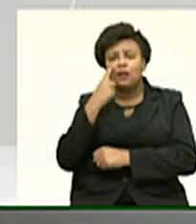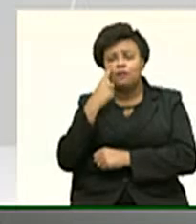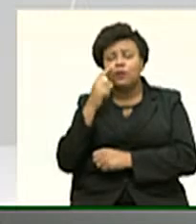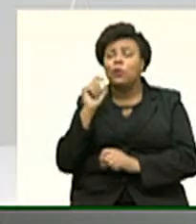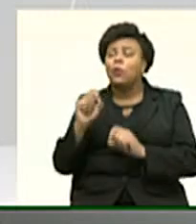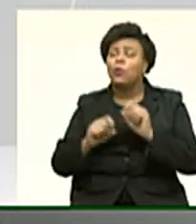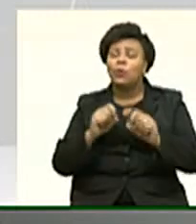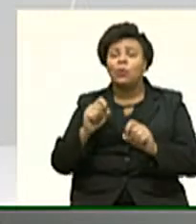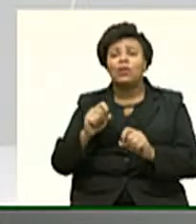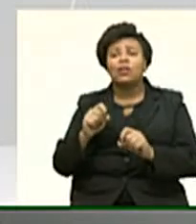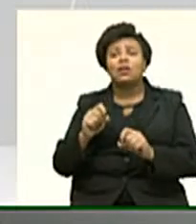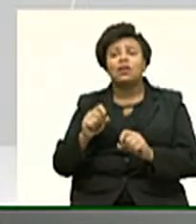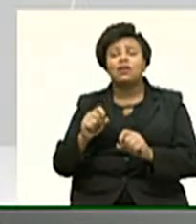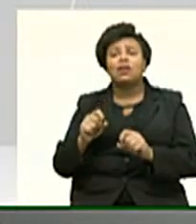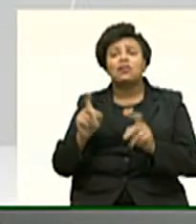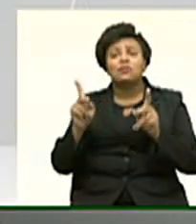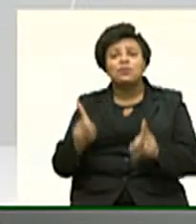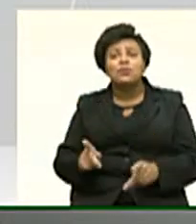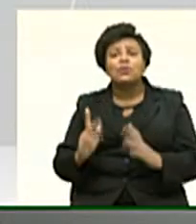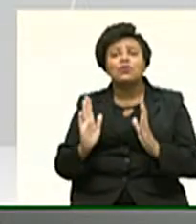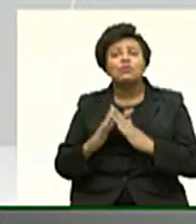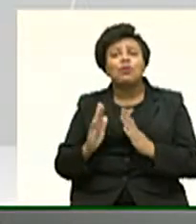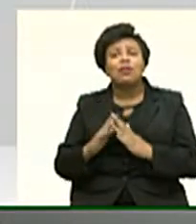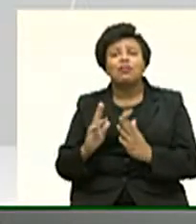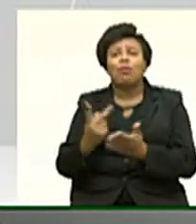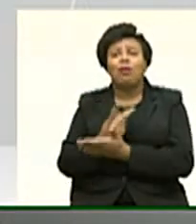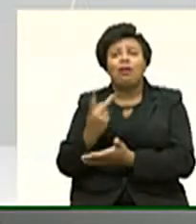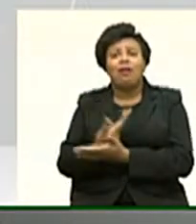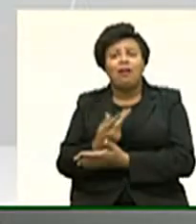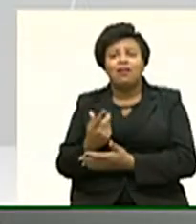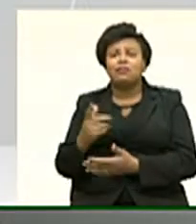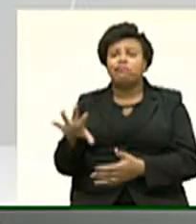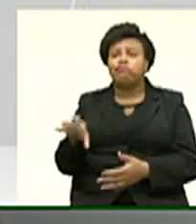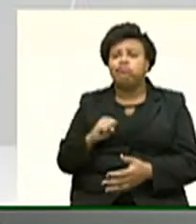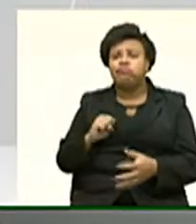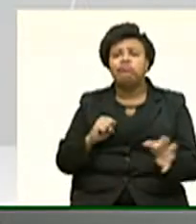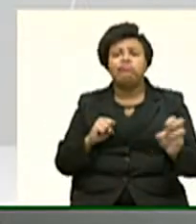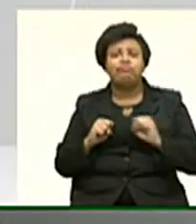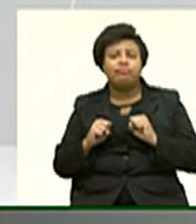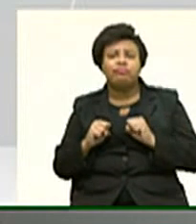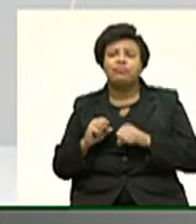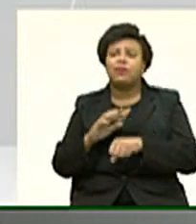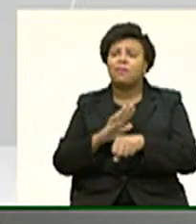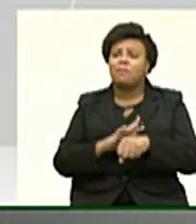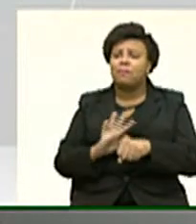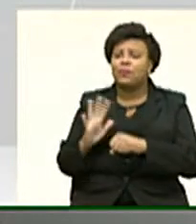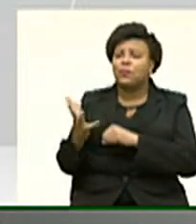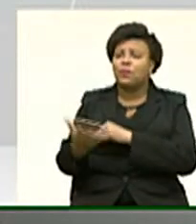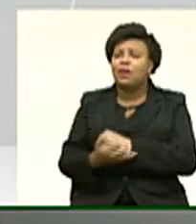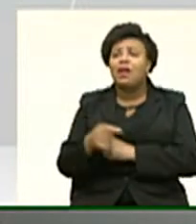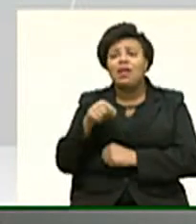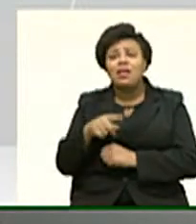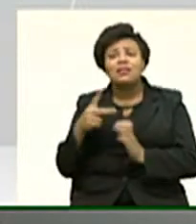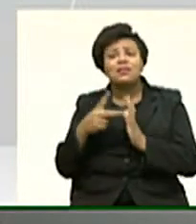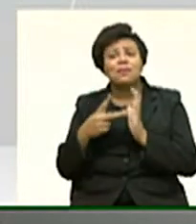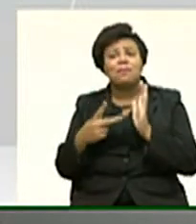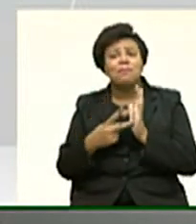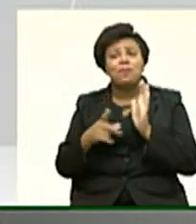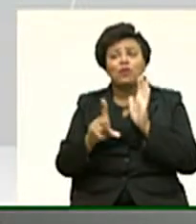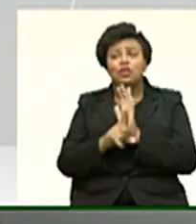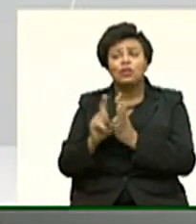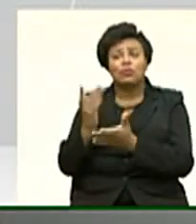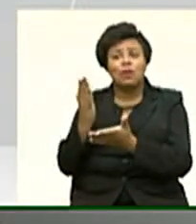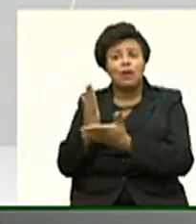pessoas morando de forma inadequada, se contaminando. Então, que esses projetos aprovados